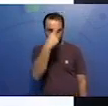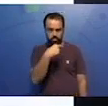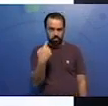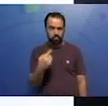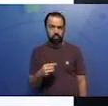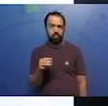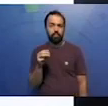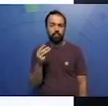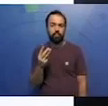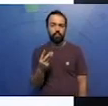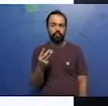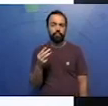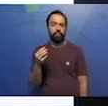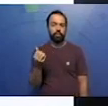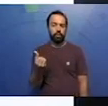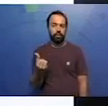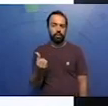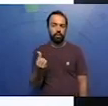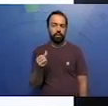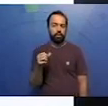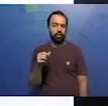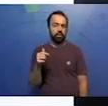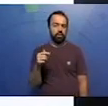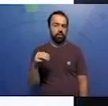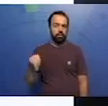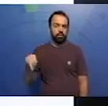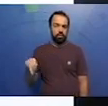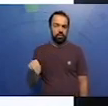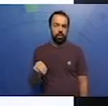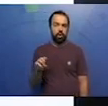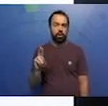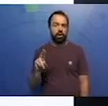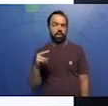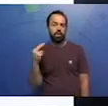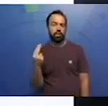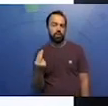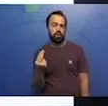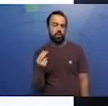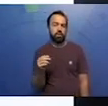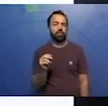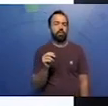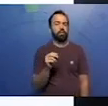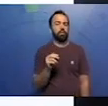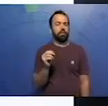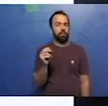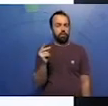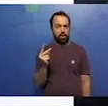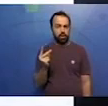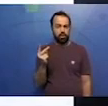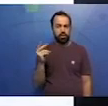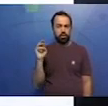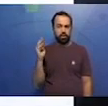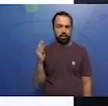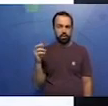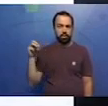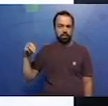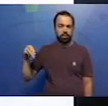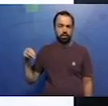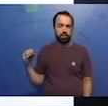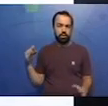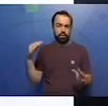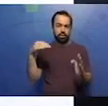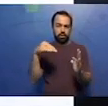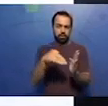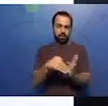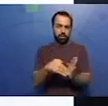e 36 minutos, ou 24 minutos para as 12 horas. As pessoas